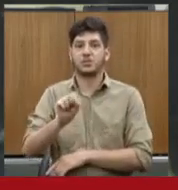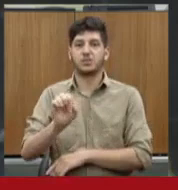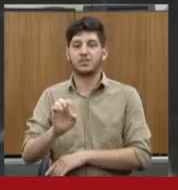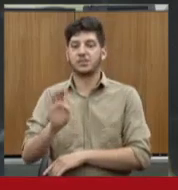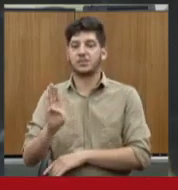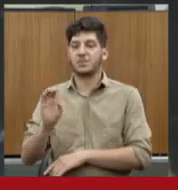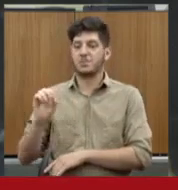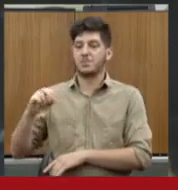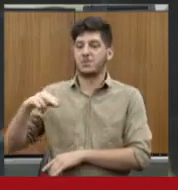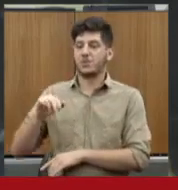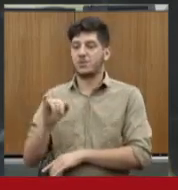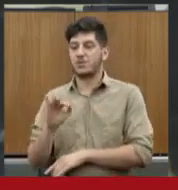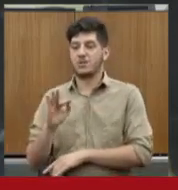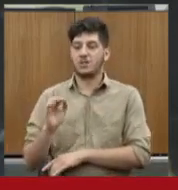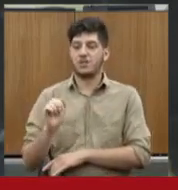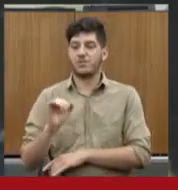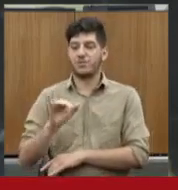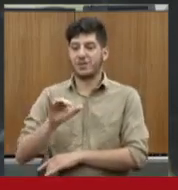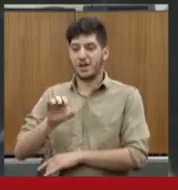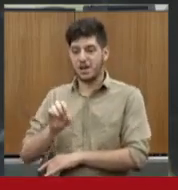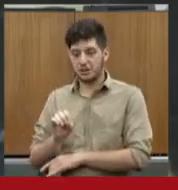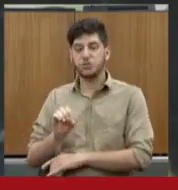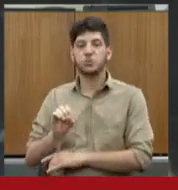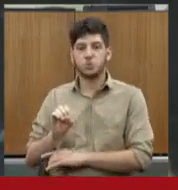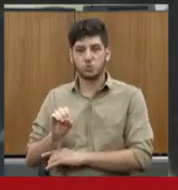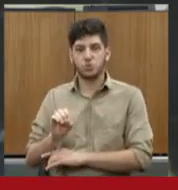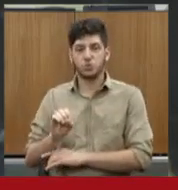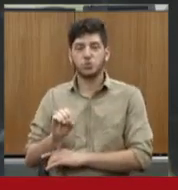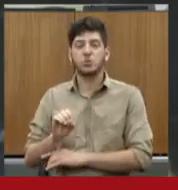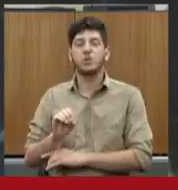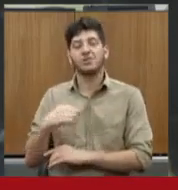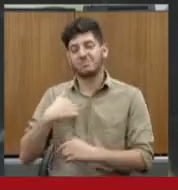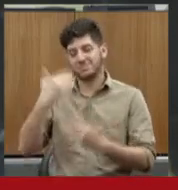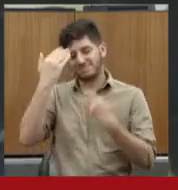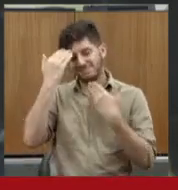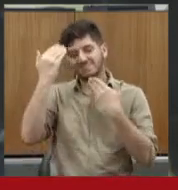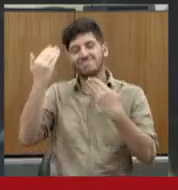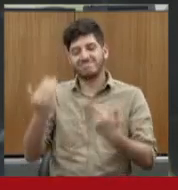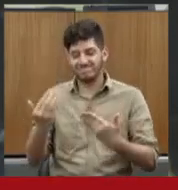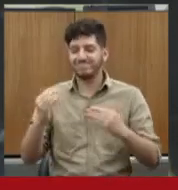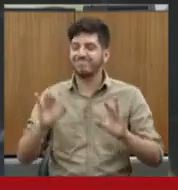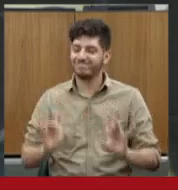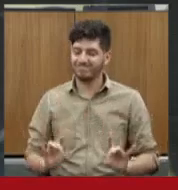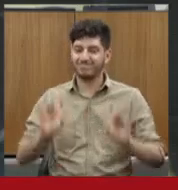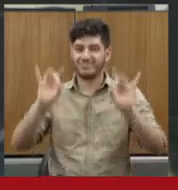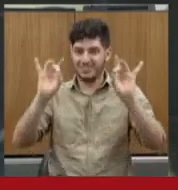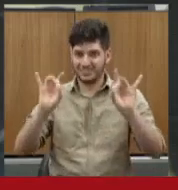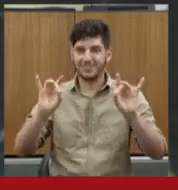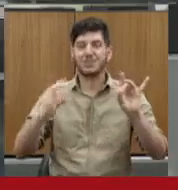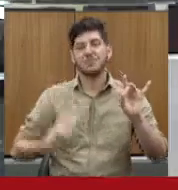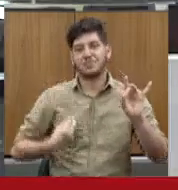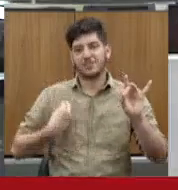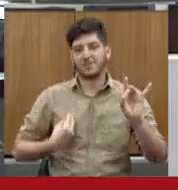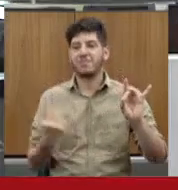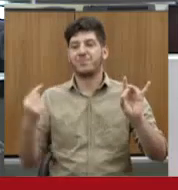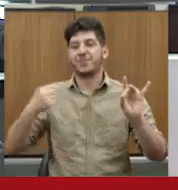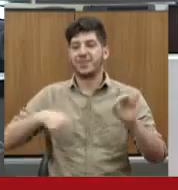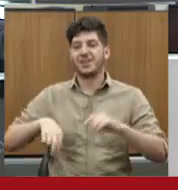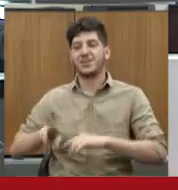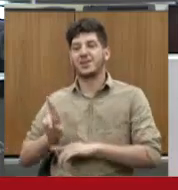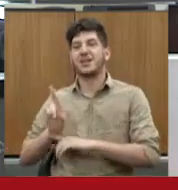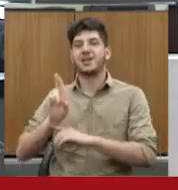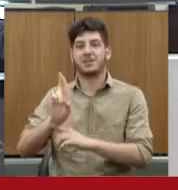Andrada, nosso subprocurador-geral da República, a quem eu agradeço de forma muito especial a presença, representando